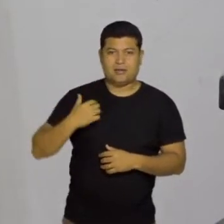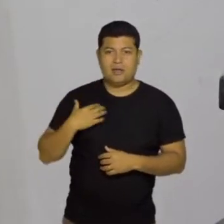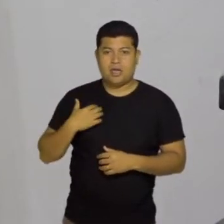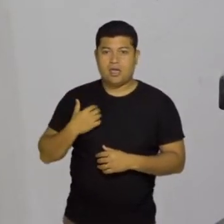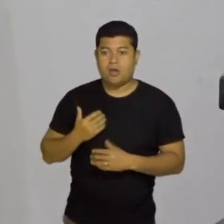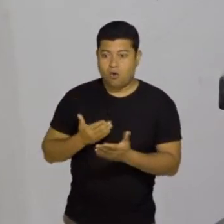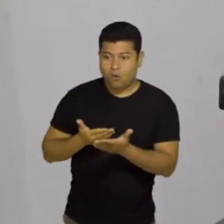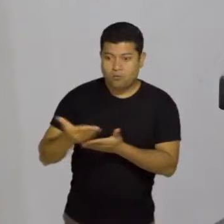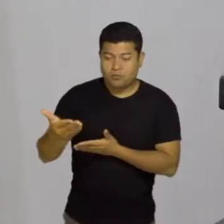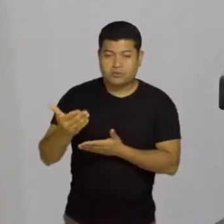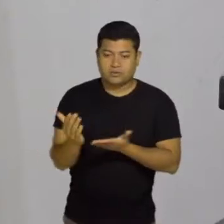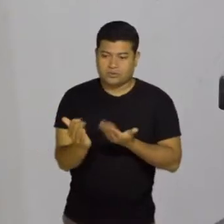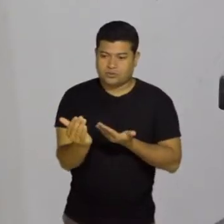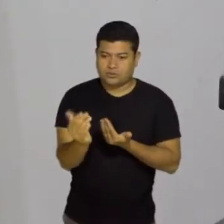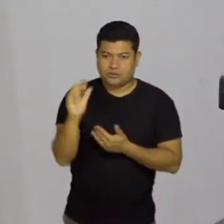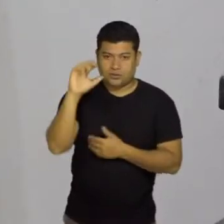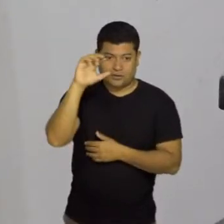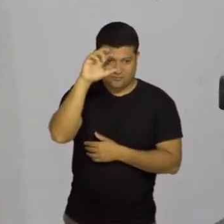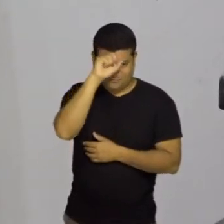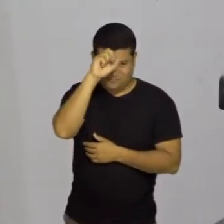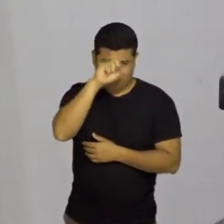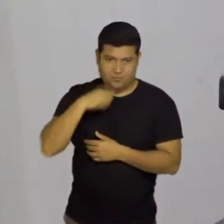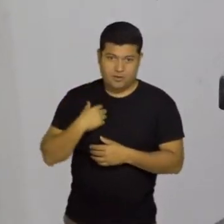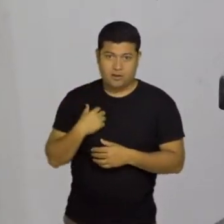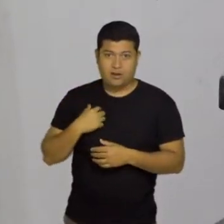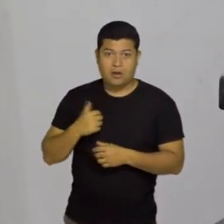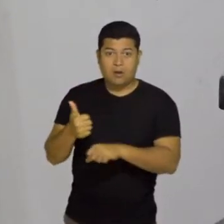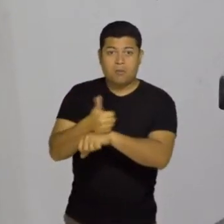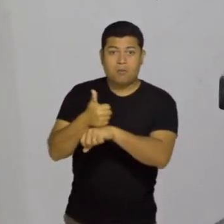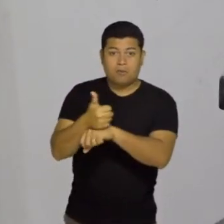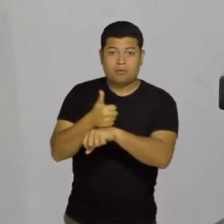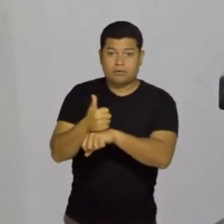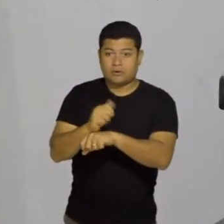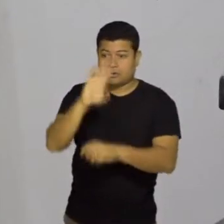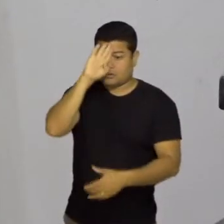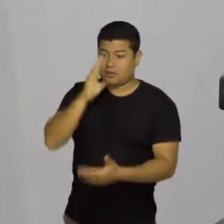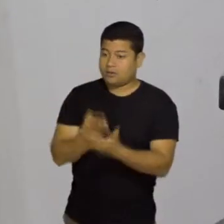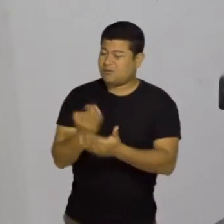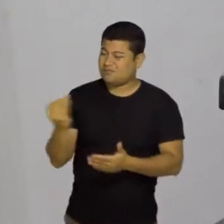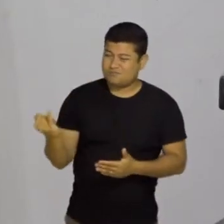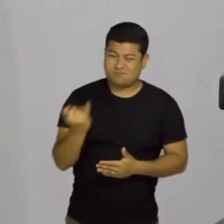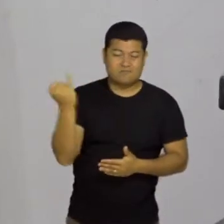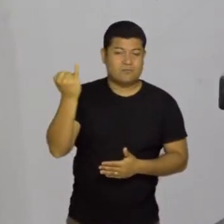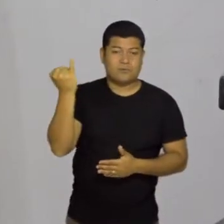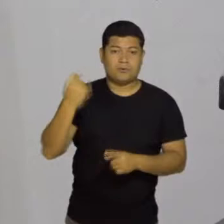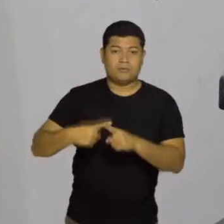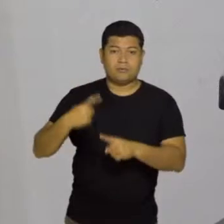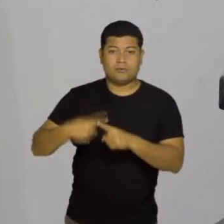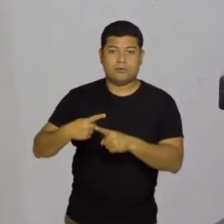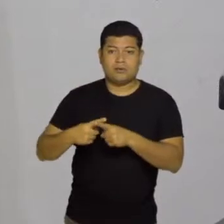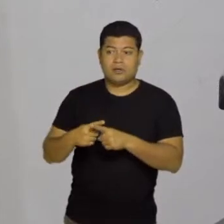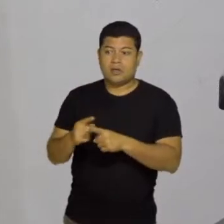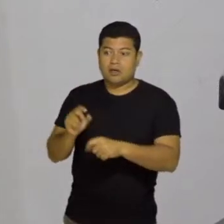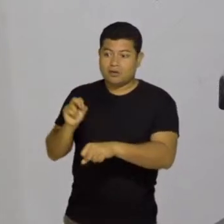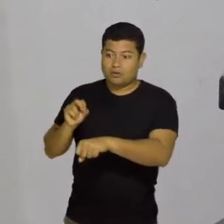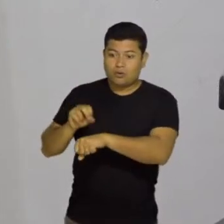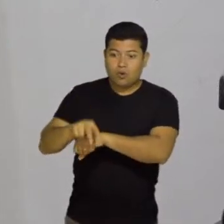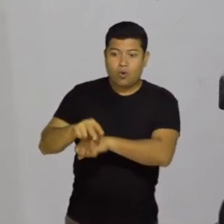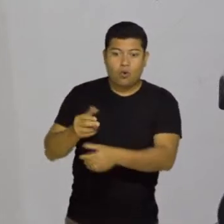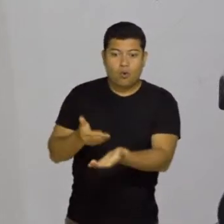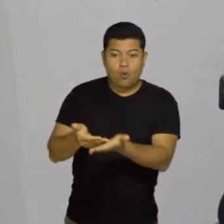jovem aprendiz, profissionalmente, eu acredito que ela é muito importante, né? Porque foi a minha inserção no mercado de